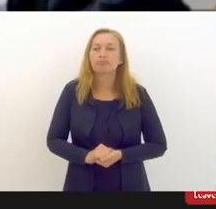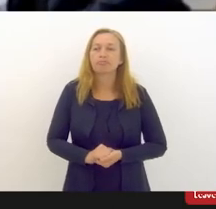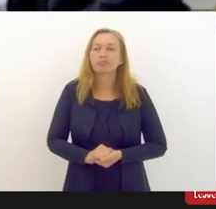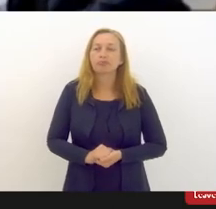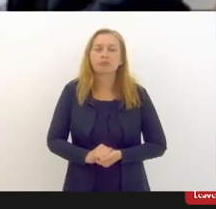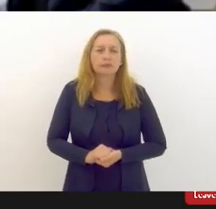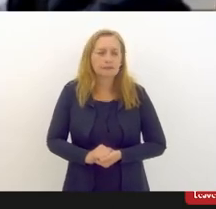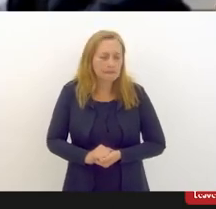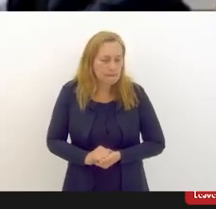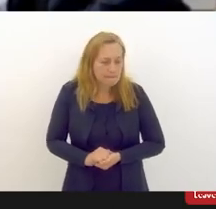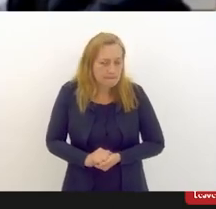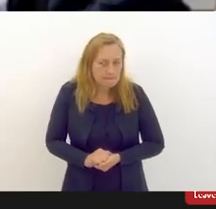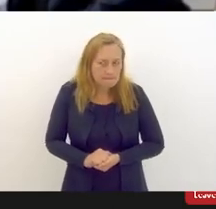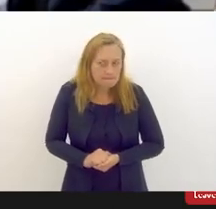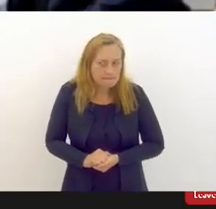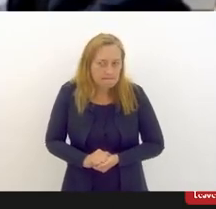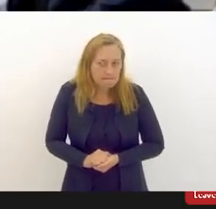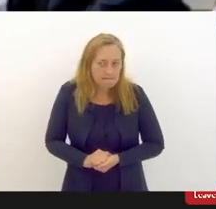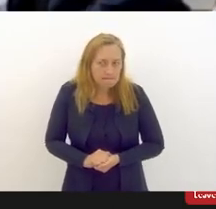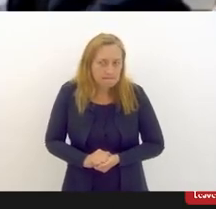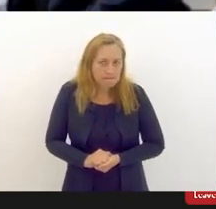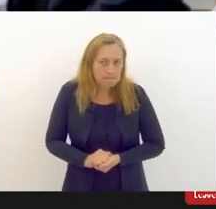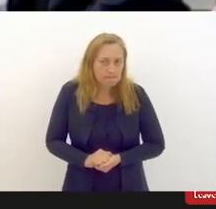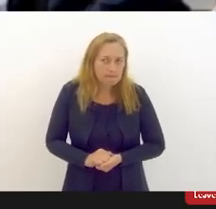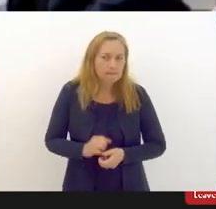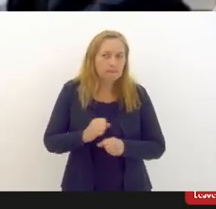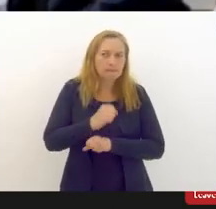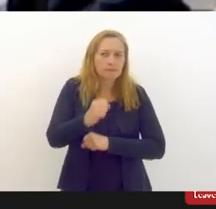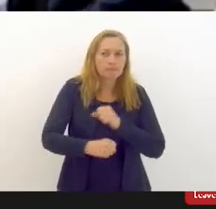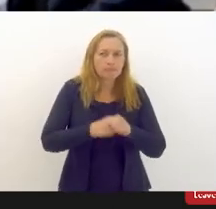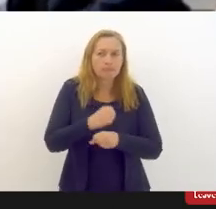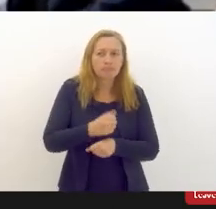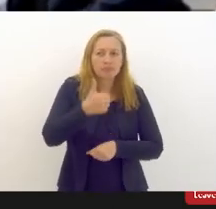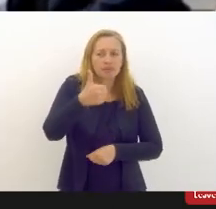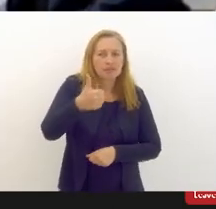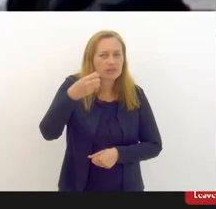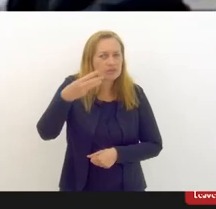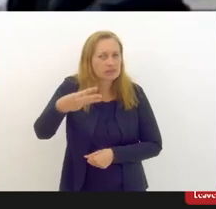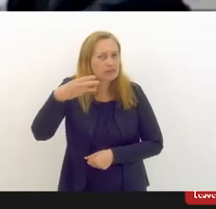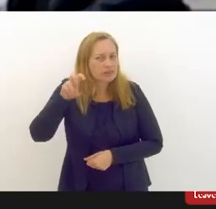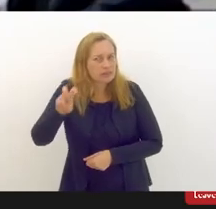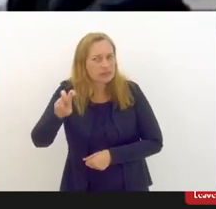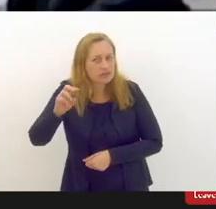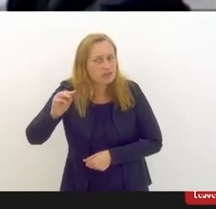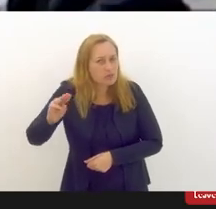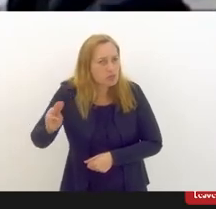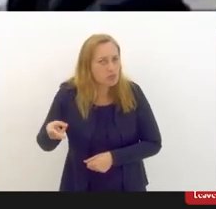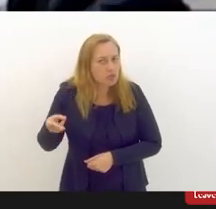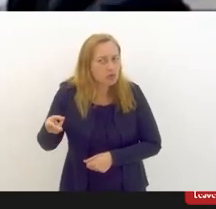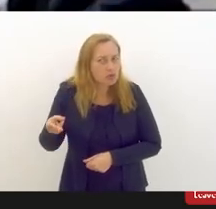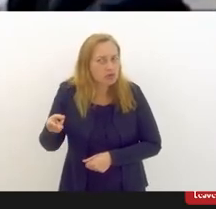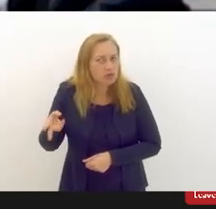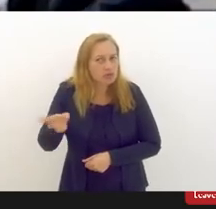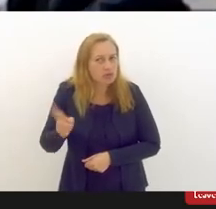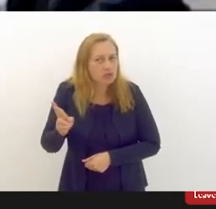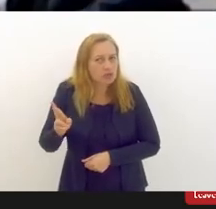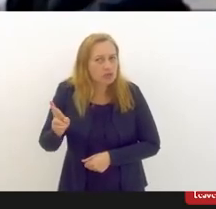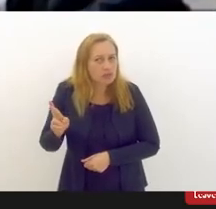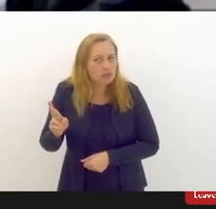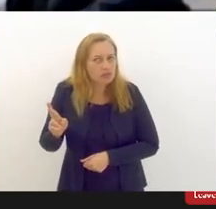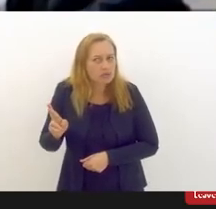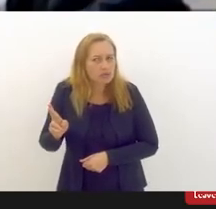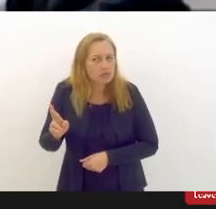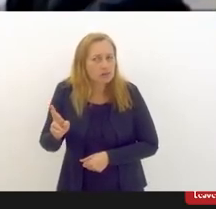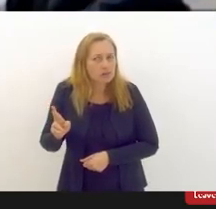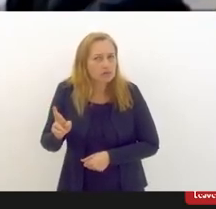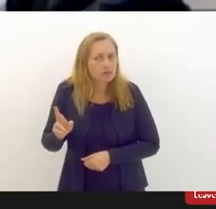tinha uma estimativa para 2022 de 135 milhões de reais. E a